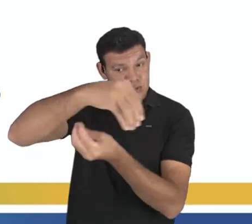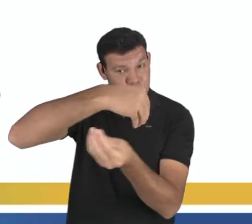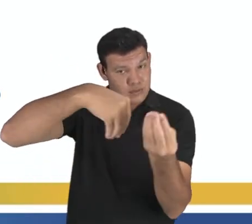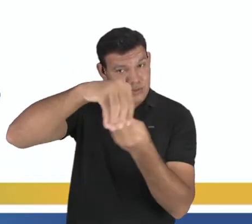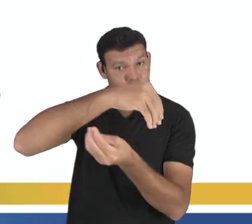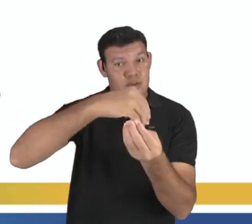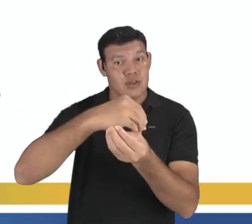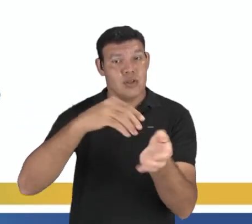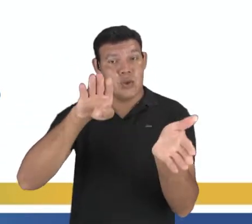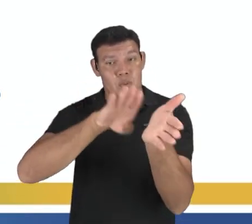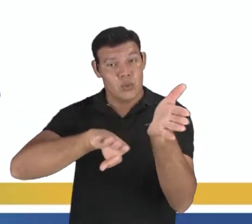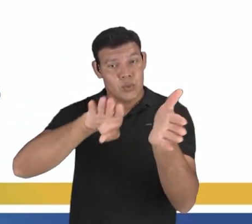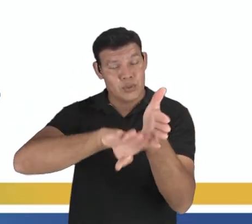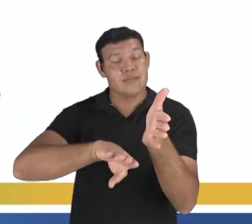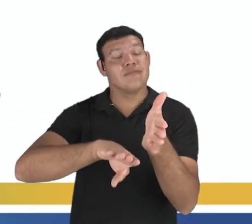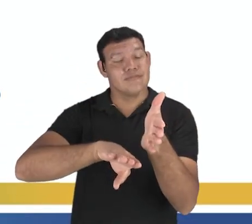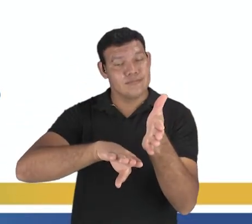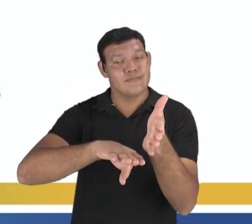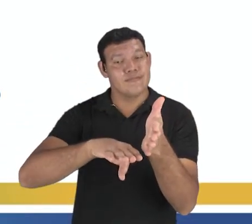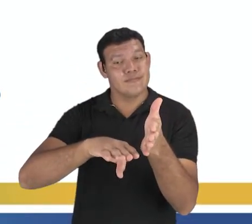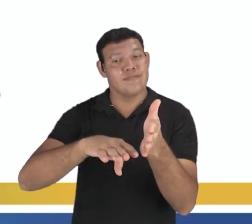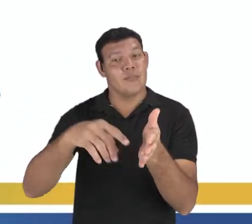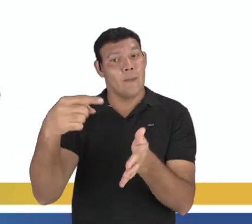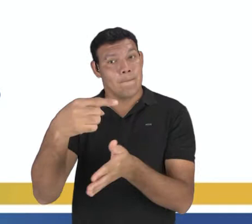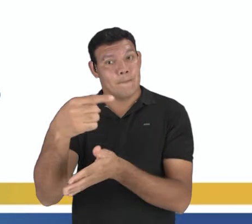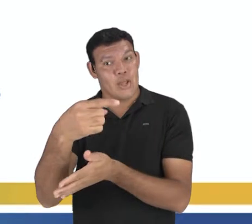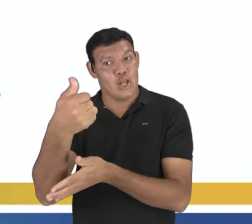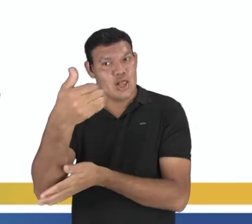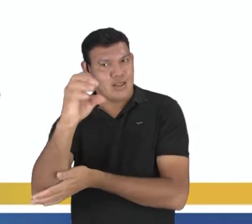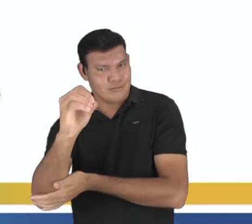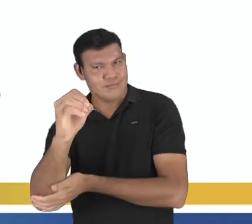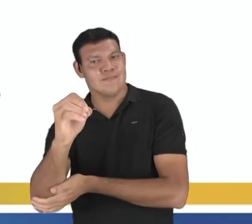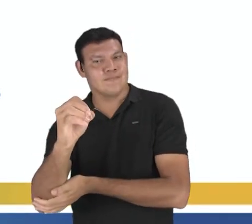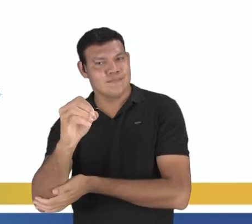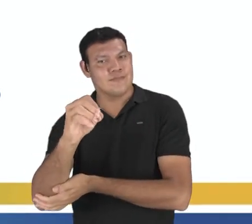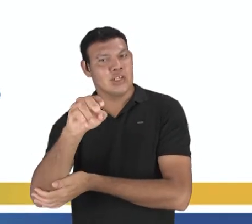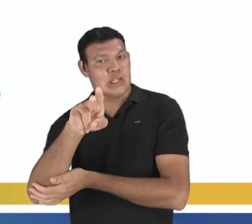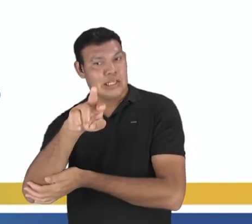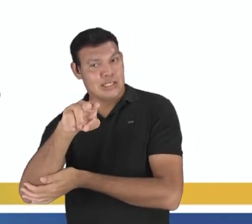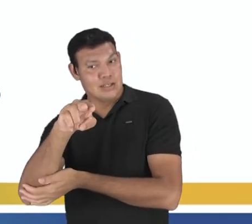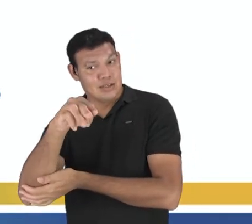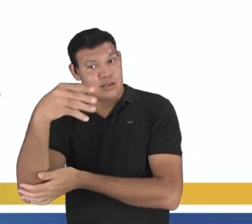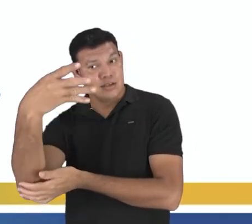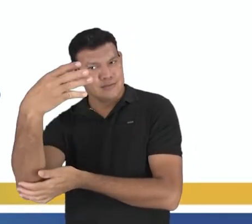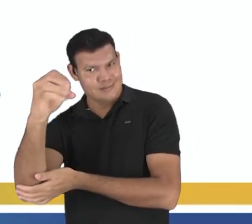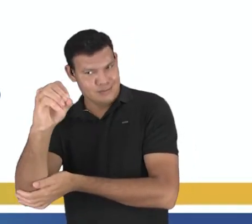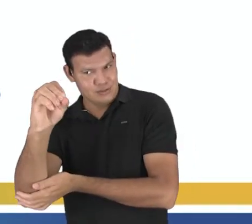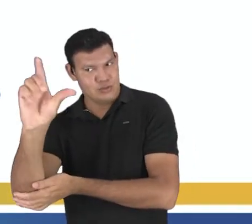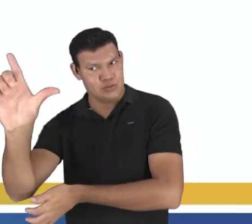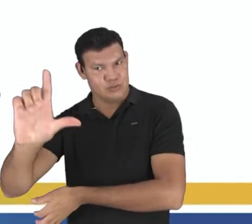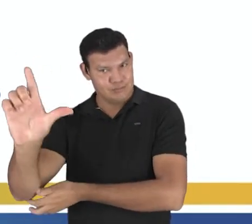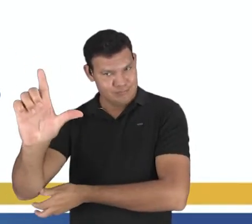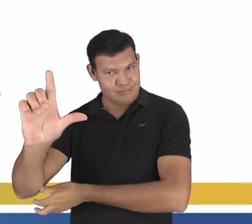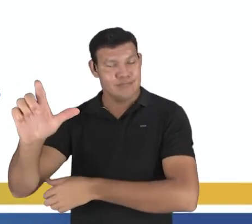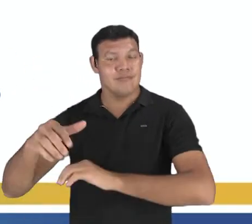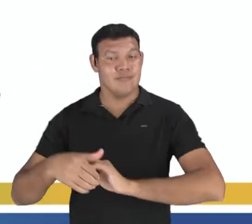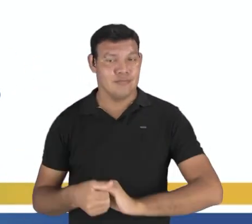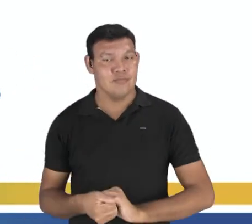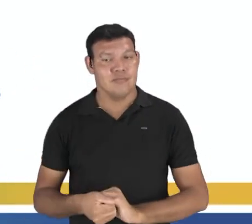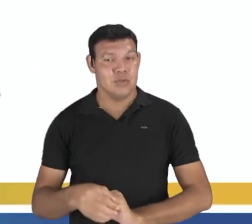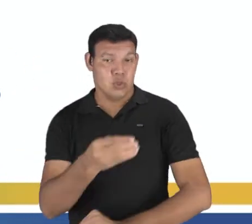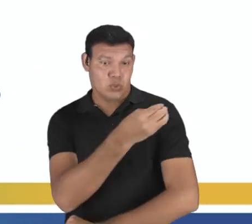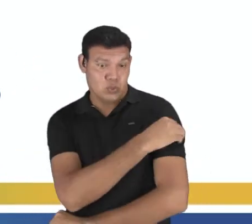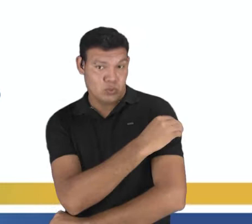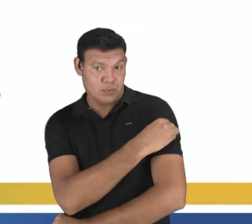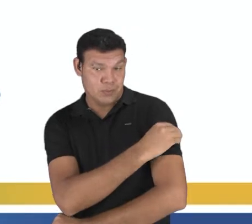e subtrair o 10 de gasolina. Então, nesse caso, nós vamos obter aí 40 litros de